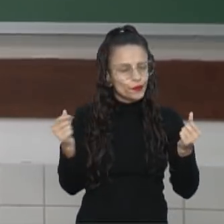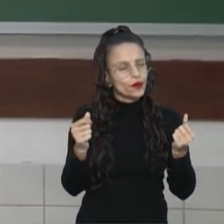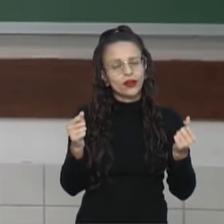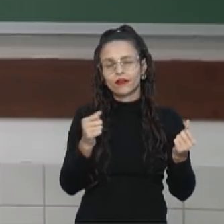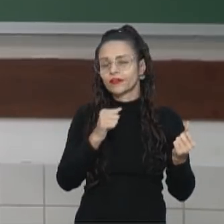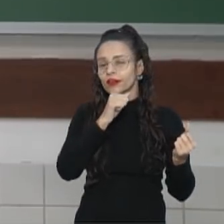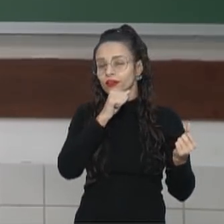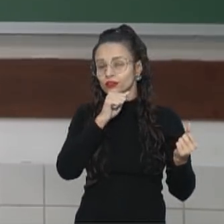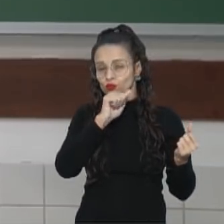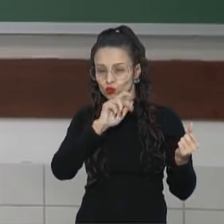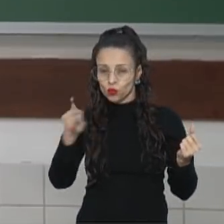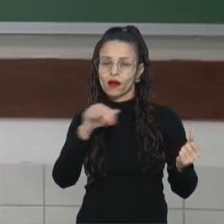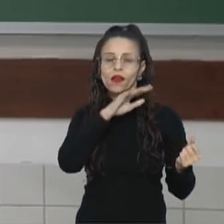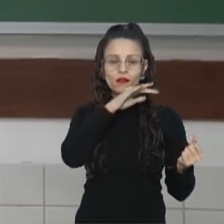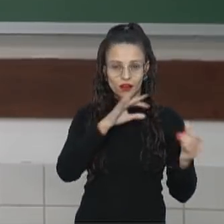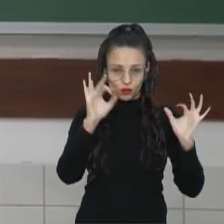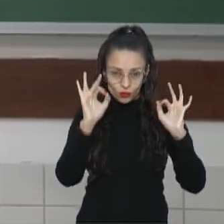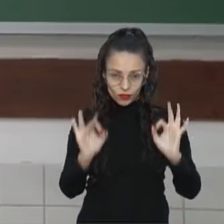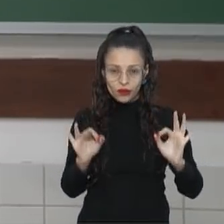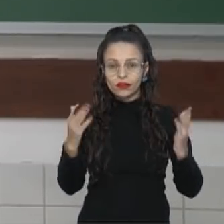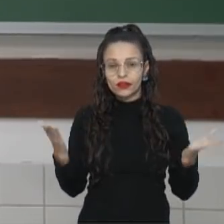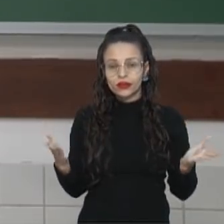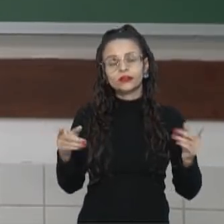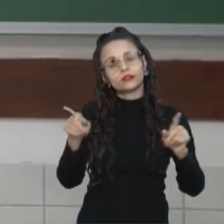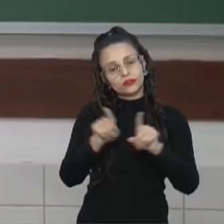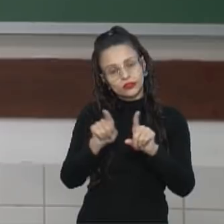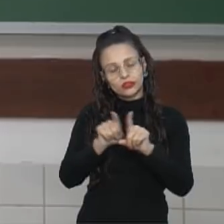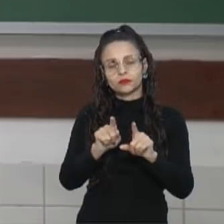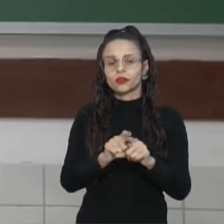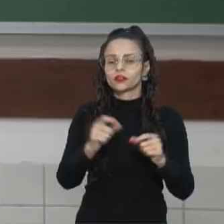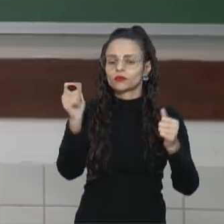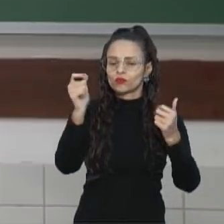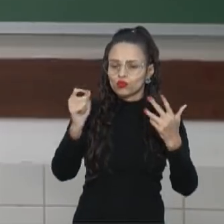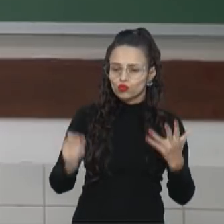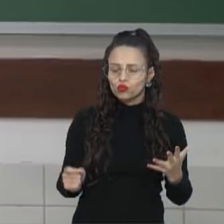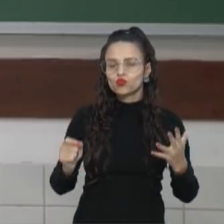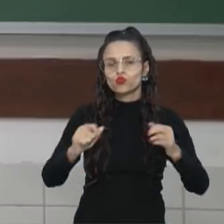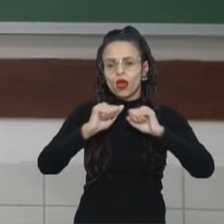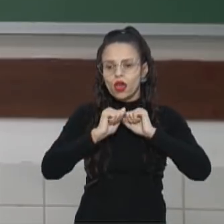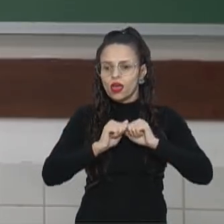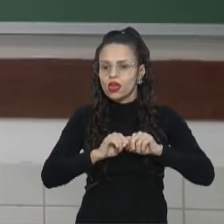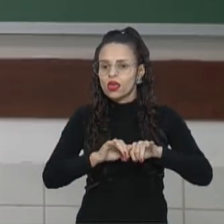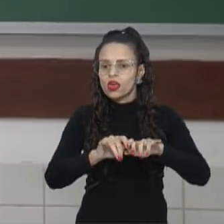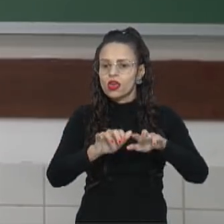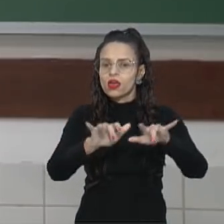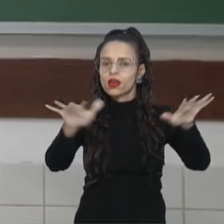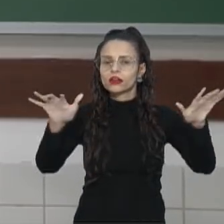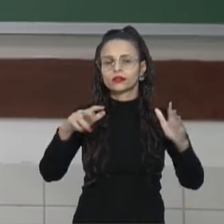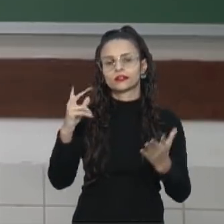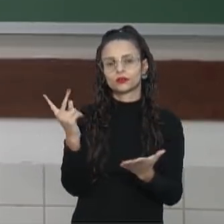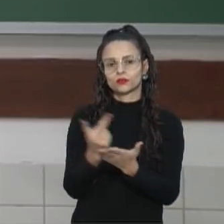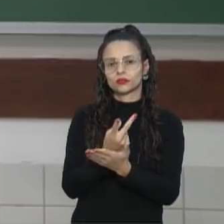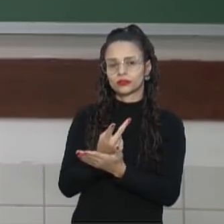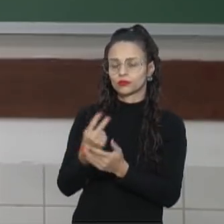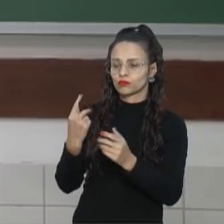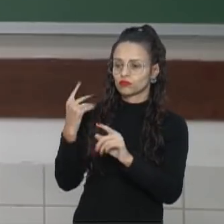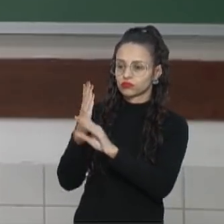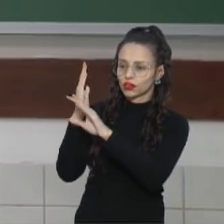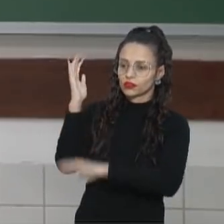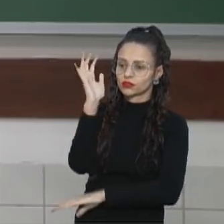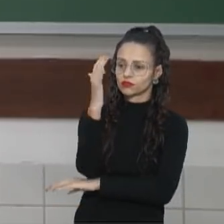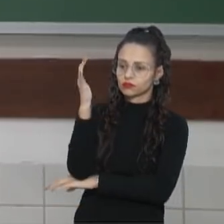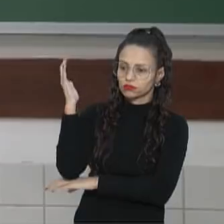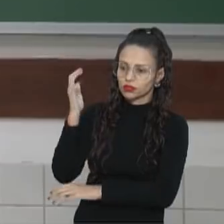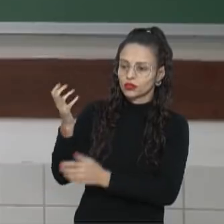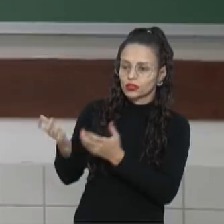baixíssima naquele período, correto? E junto a isso, muitas partículas lançadas, vindo resultado de queimadas. O pessoal da